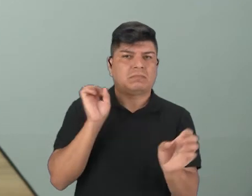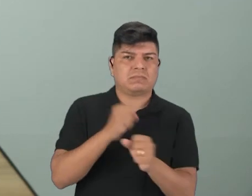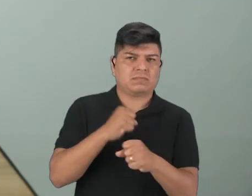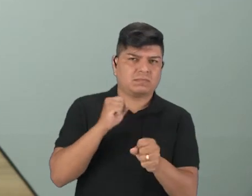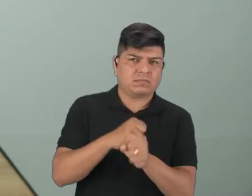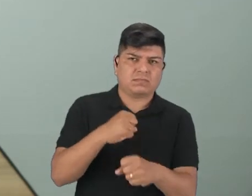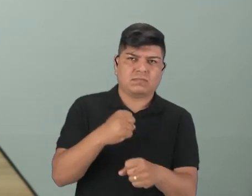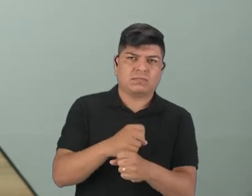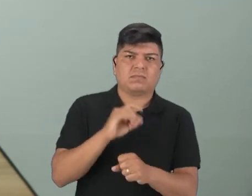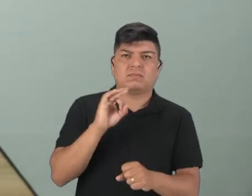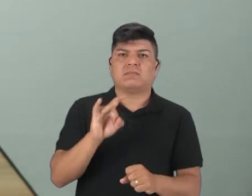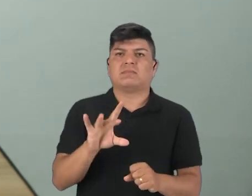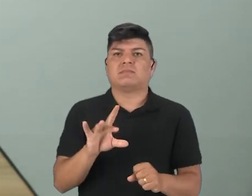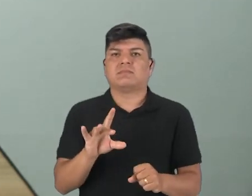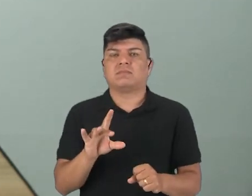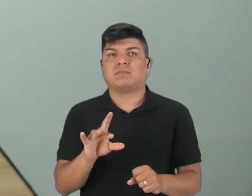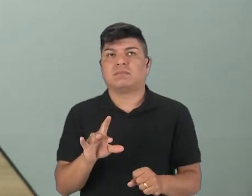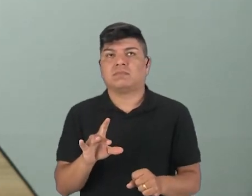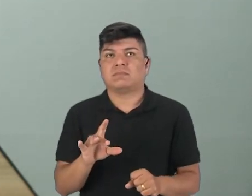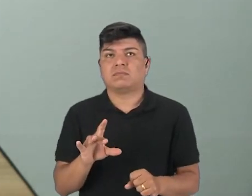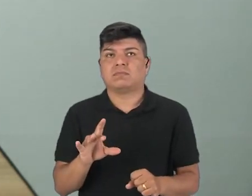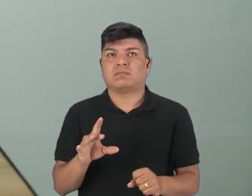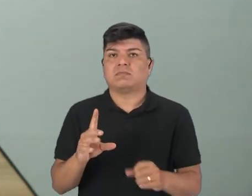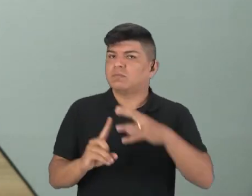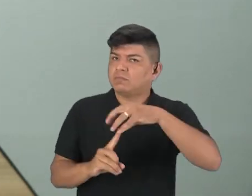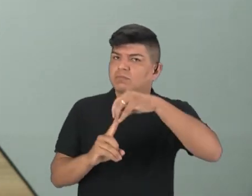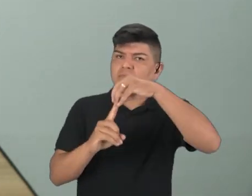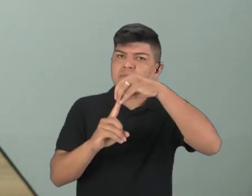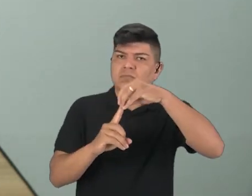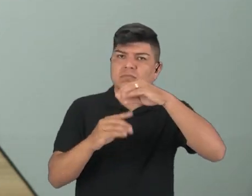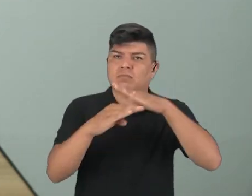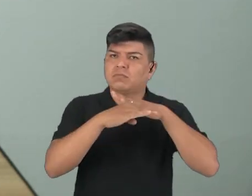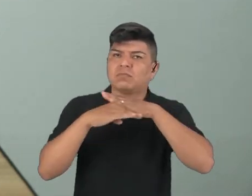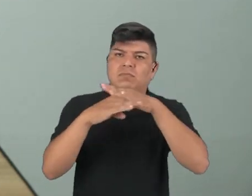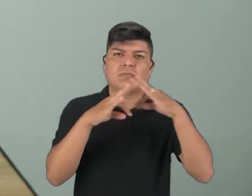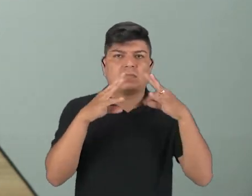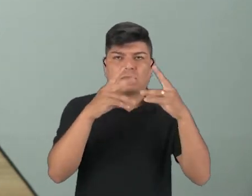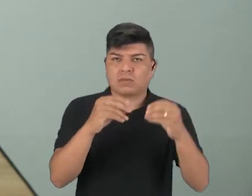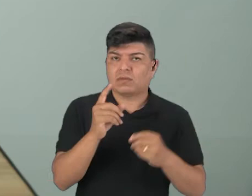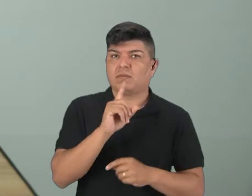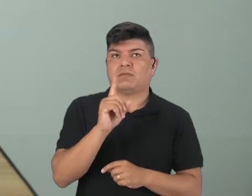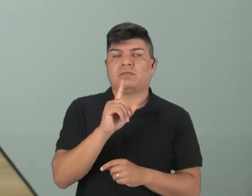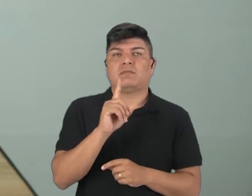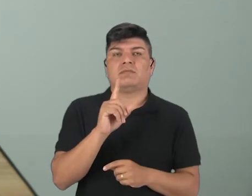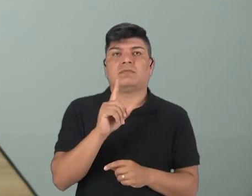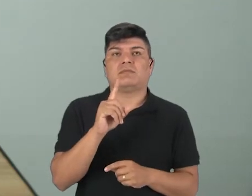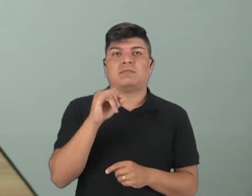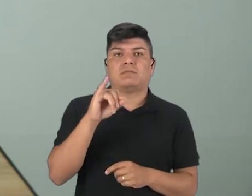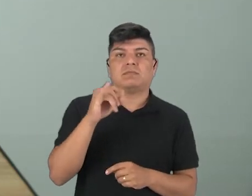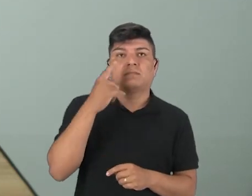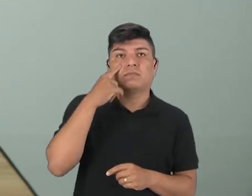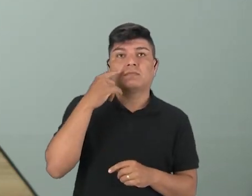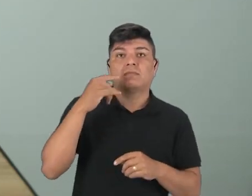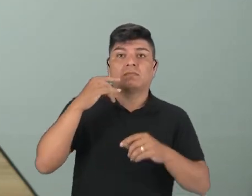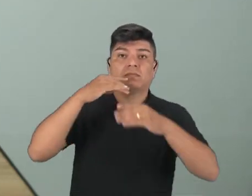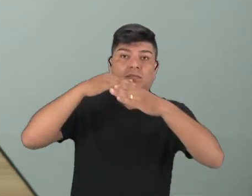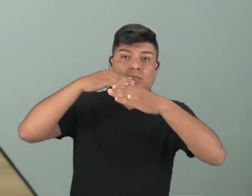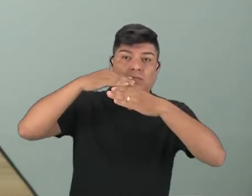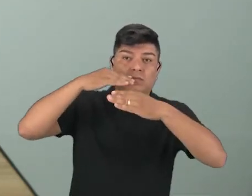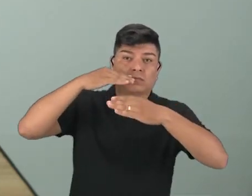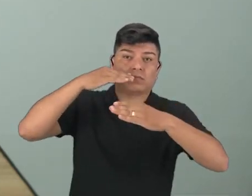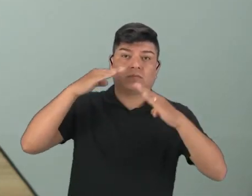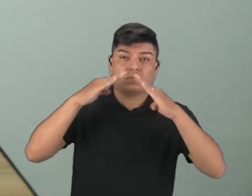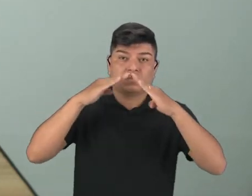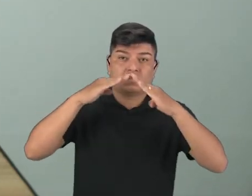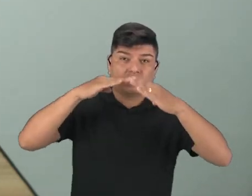construída somente com uma forma, com uma única forma. Se vocês observarem o telhado da casa